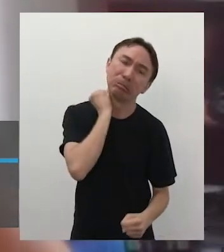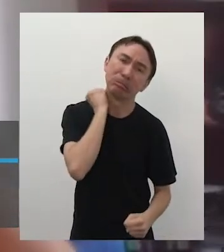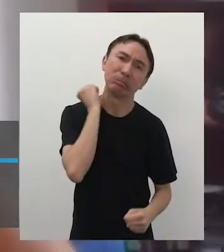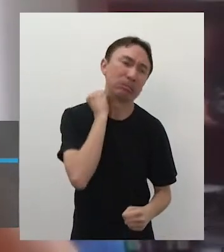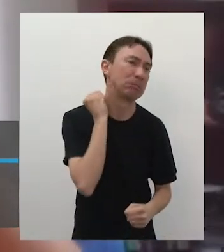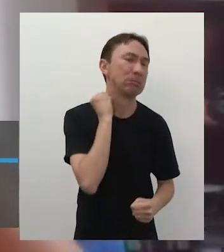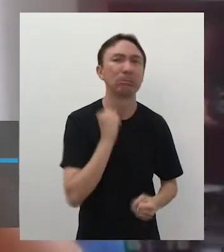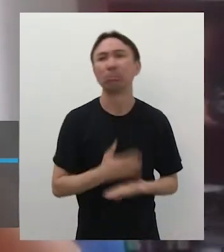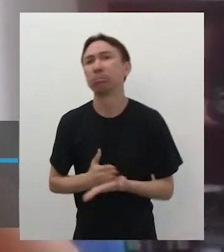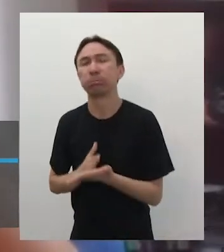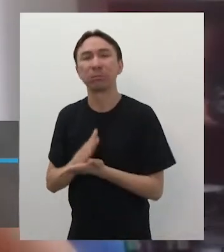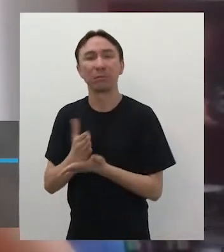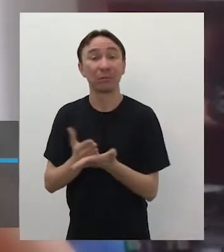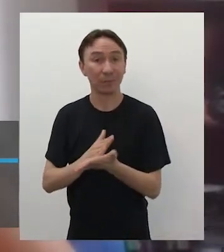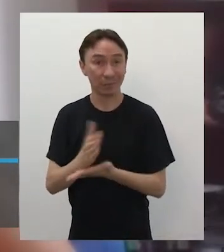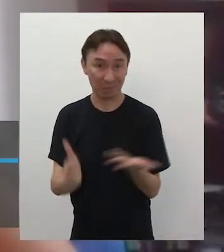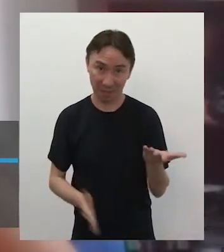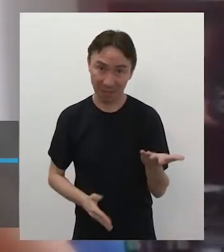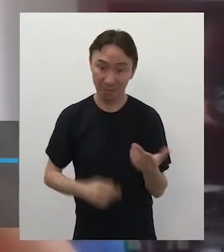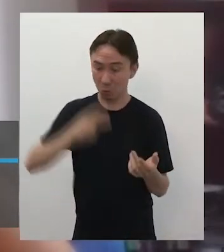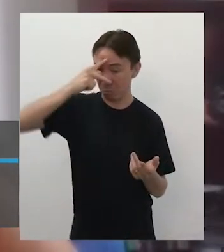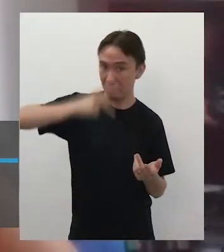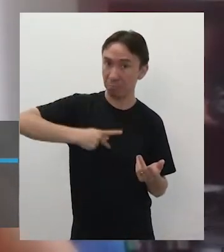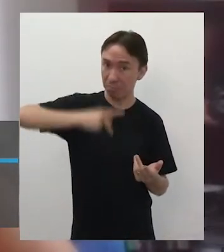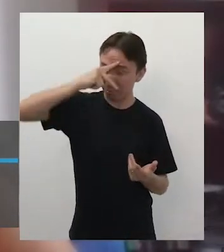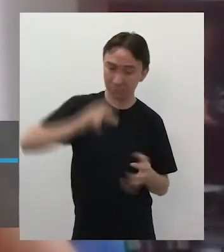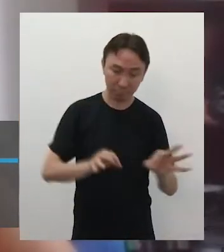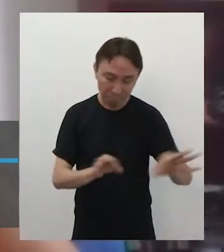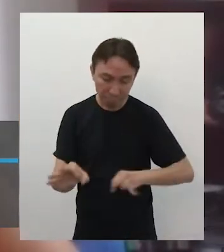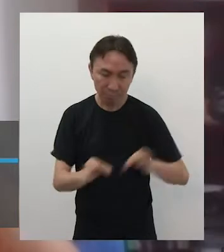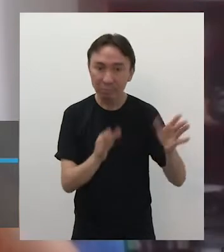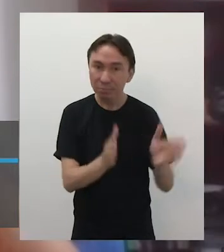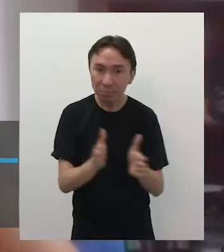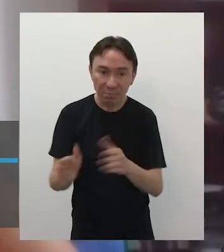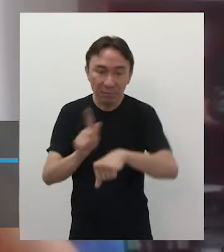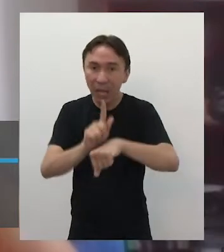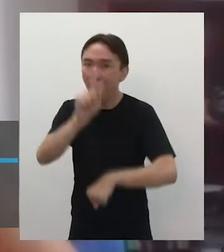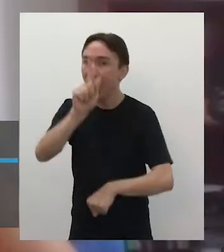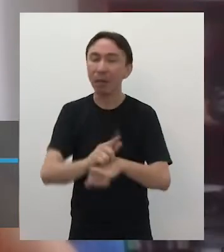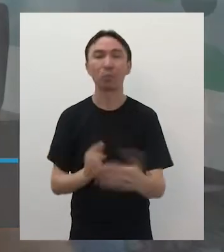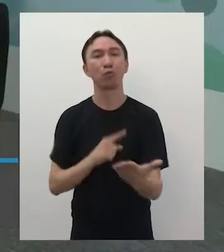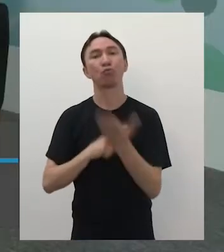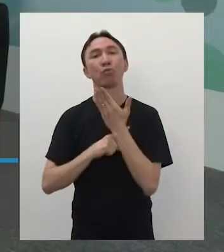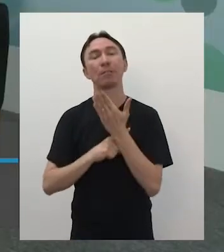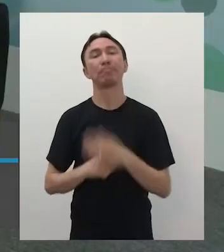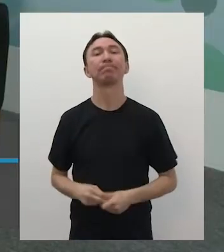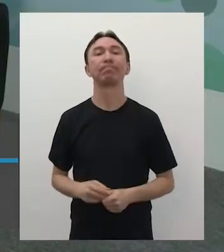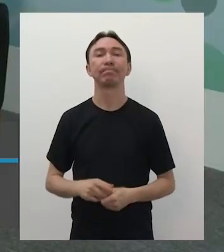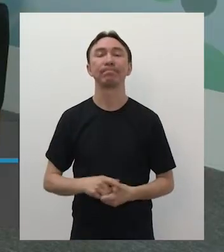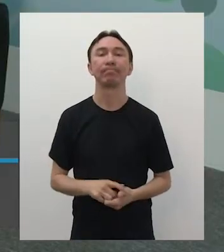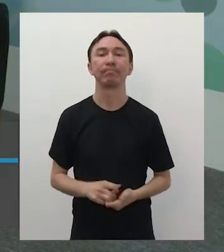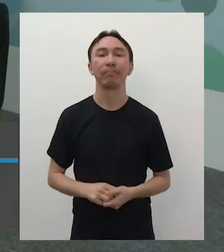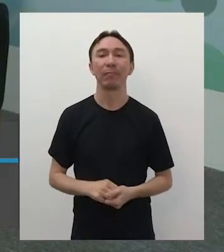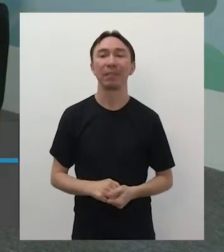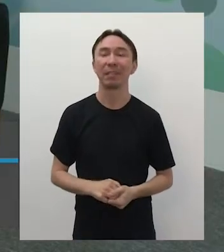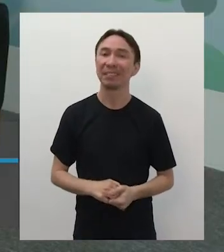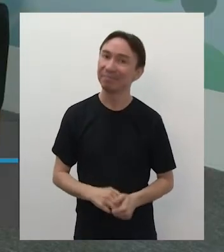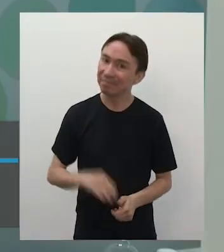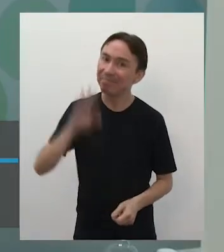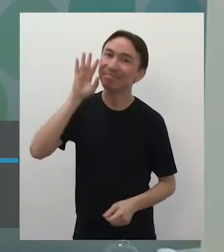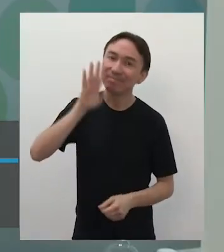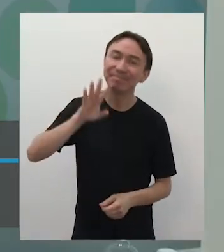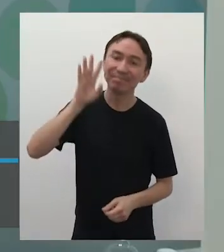gente poderia resolver de outras formas, e isso acaba frustrando, isso acaba estressando a gente, né? A gente não consegue fazer o